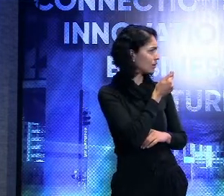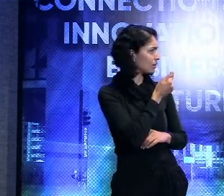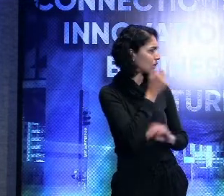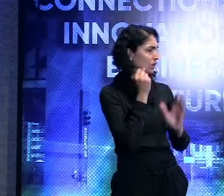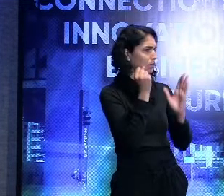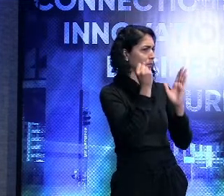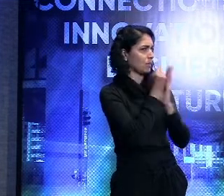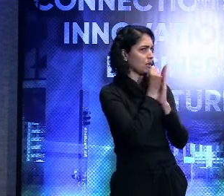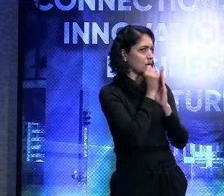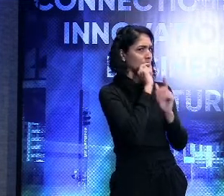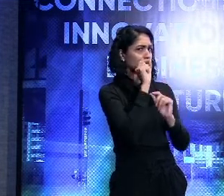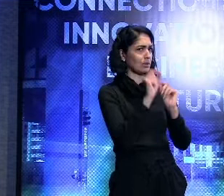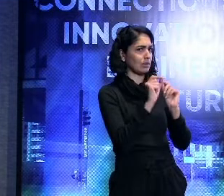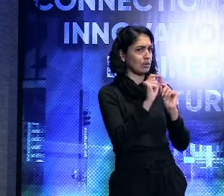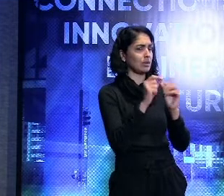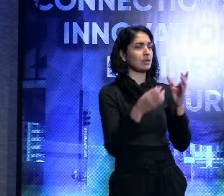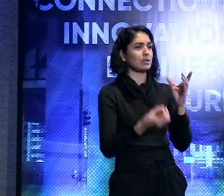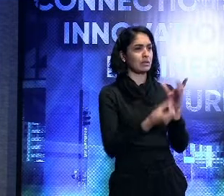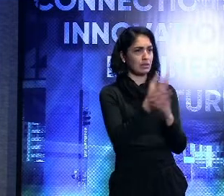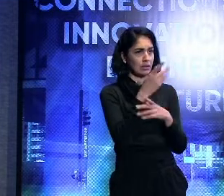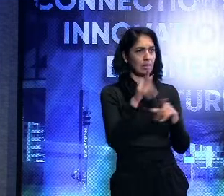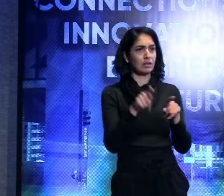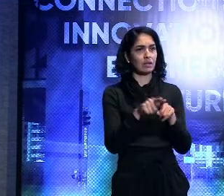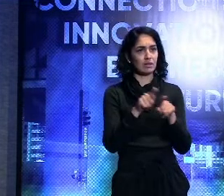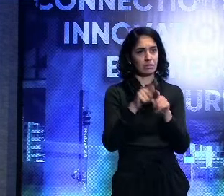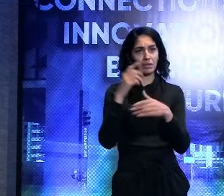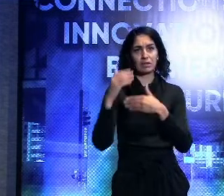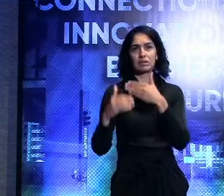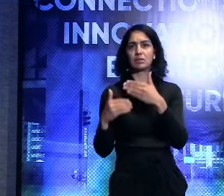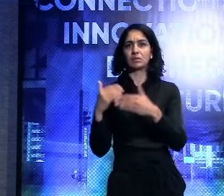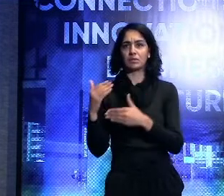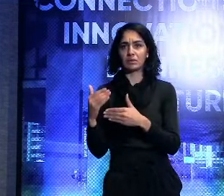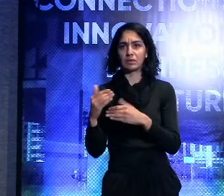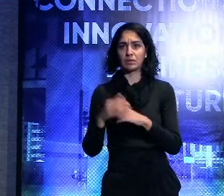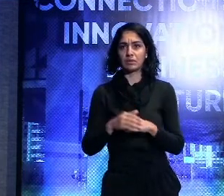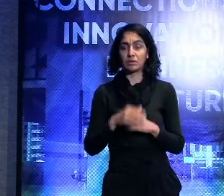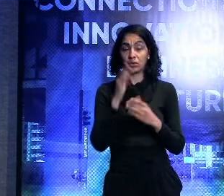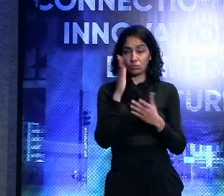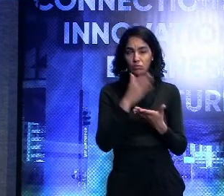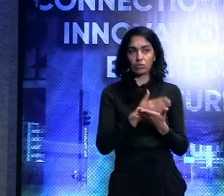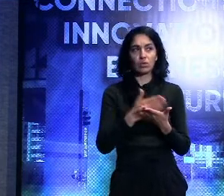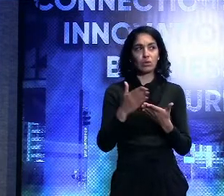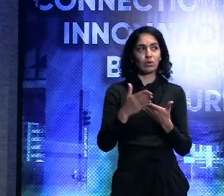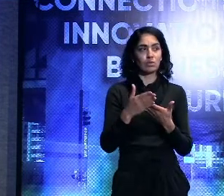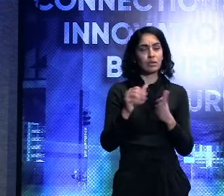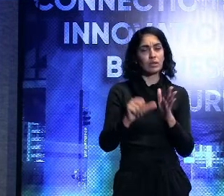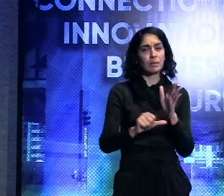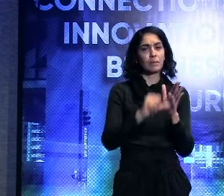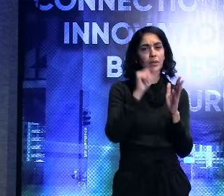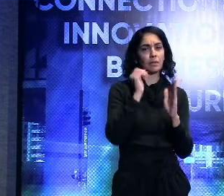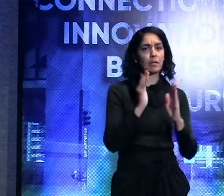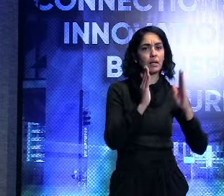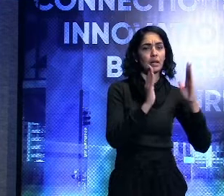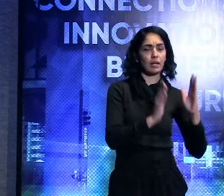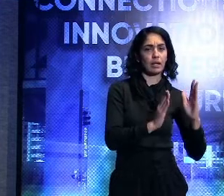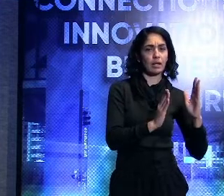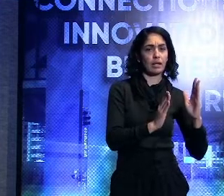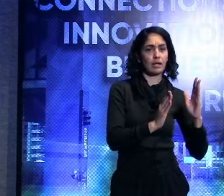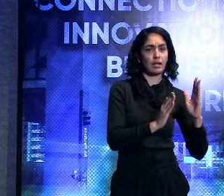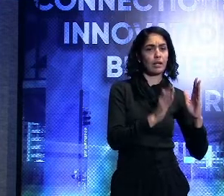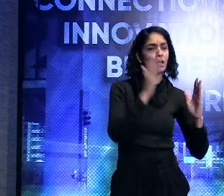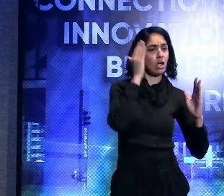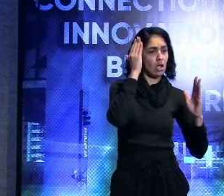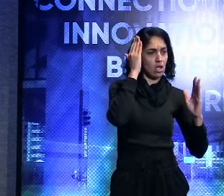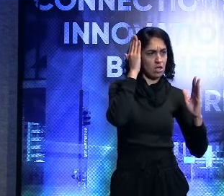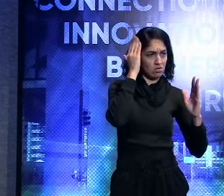Foi criado também para esse processo, né? Então, vamos começar. A primeira parte ali é eu sei para onde eu